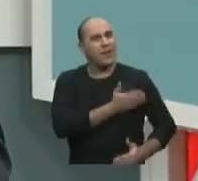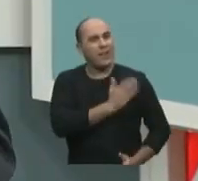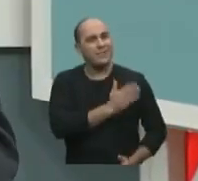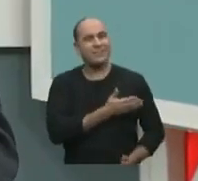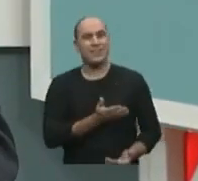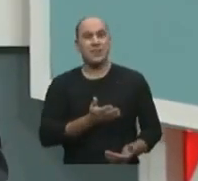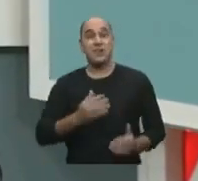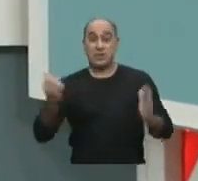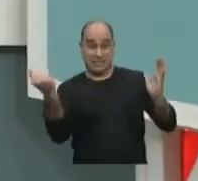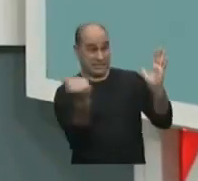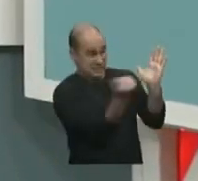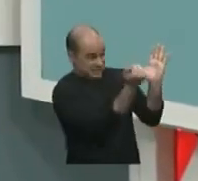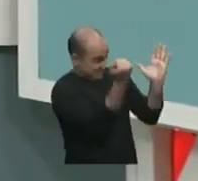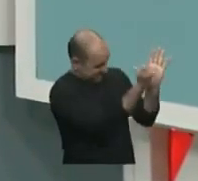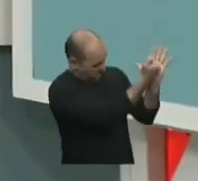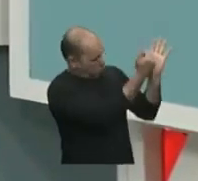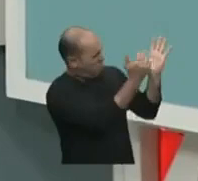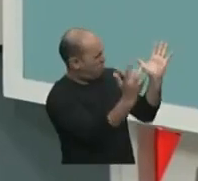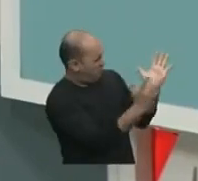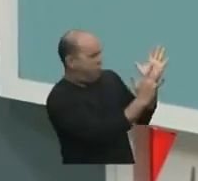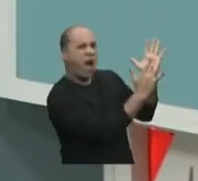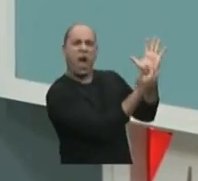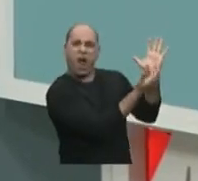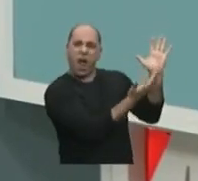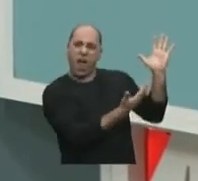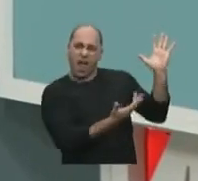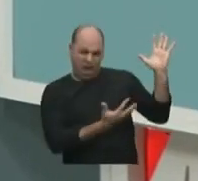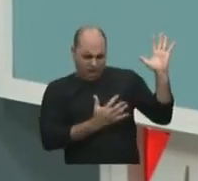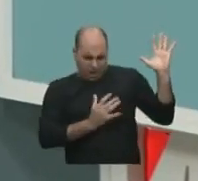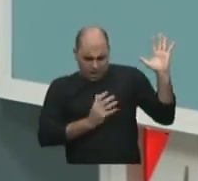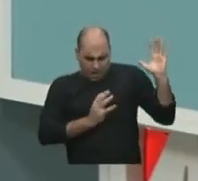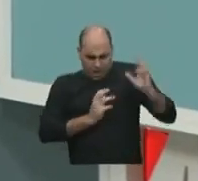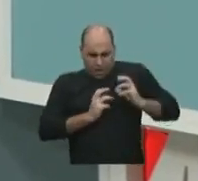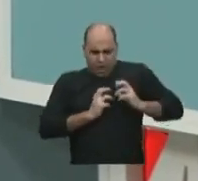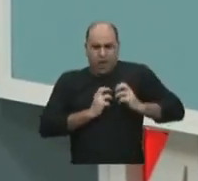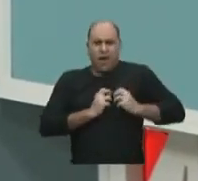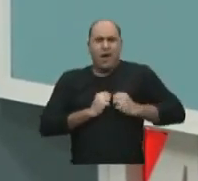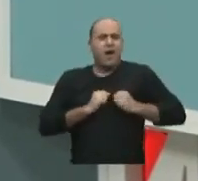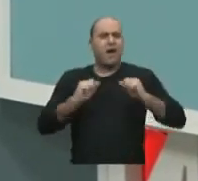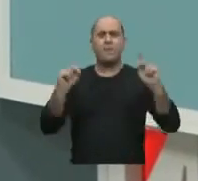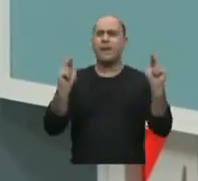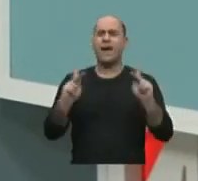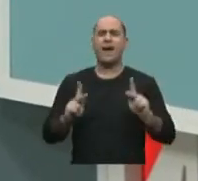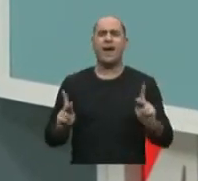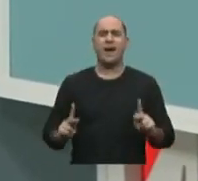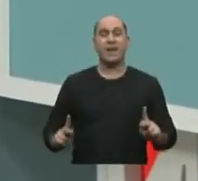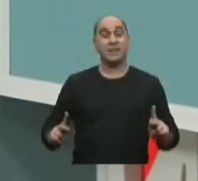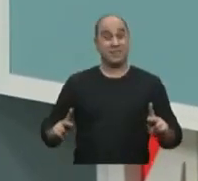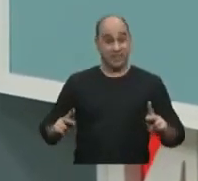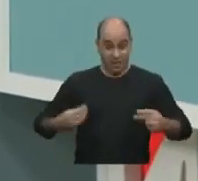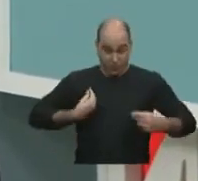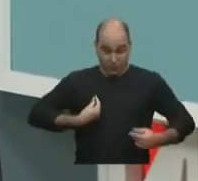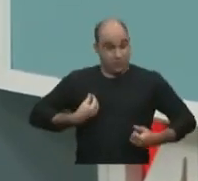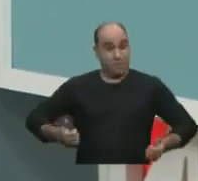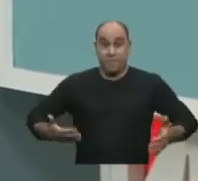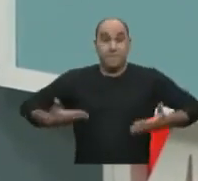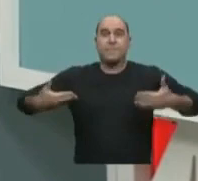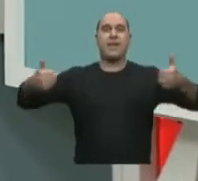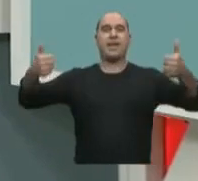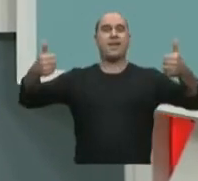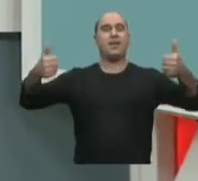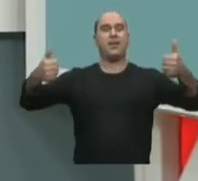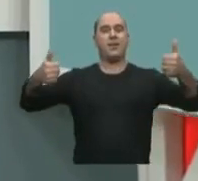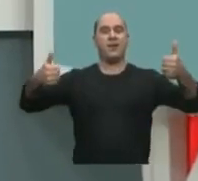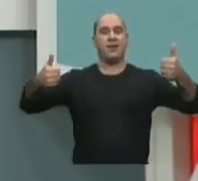amor escrito com sangue possa encher o seu coração de paz, de esperança e de uma vida melhor. Eu estou muito feliz